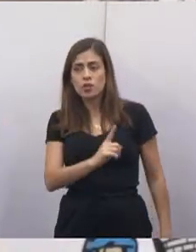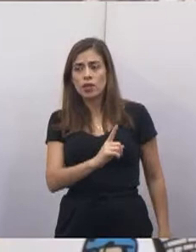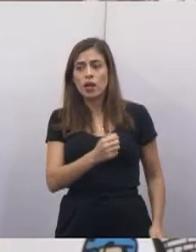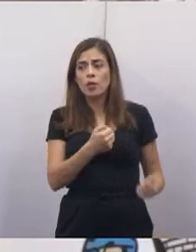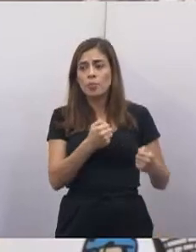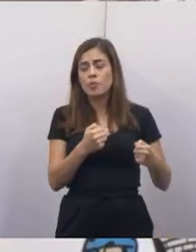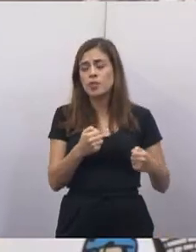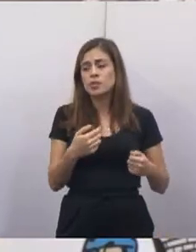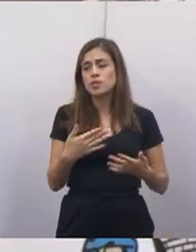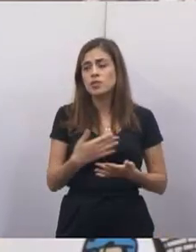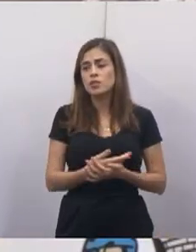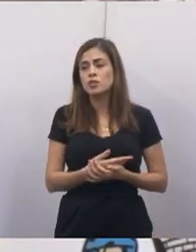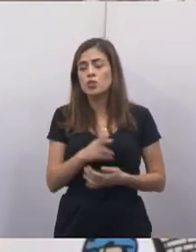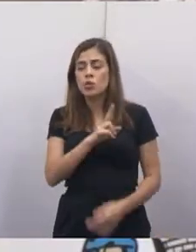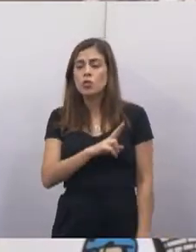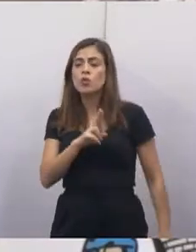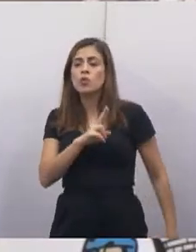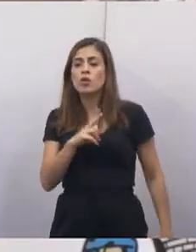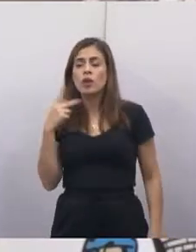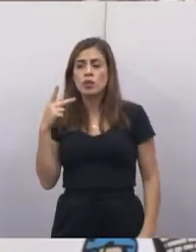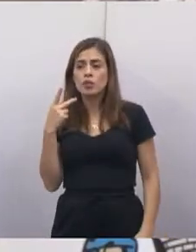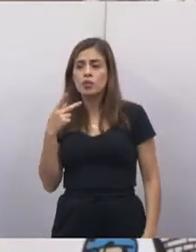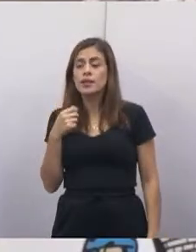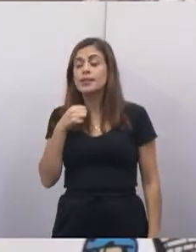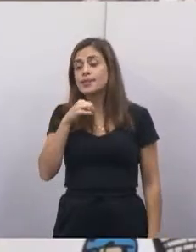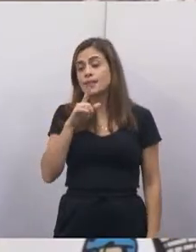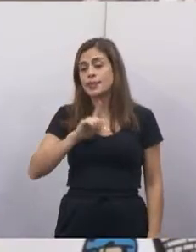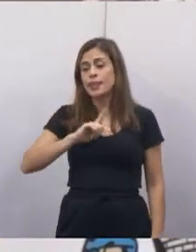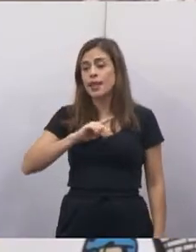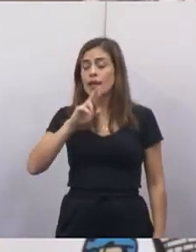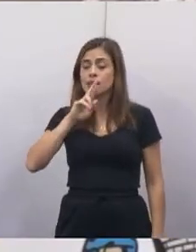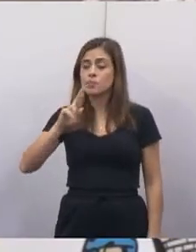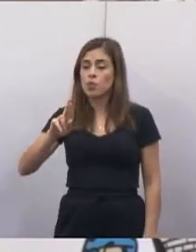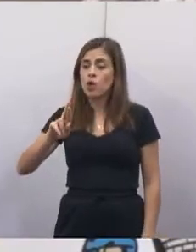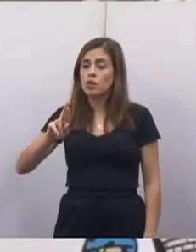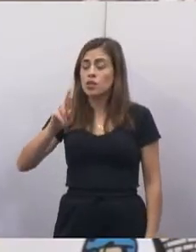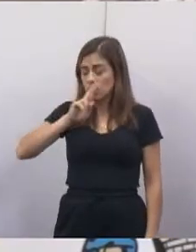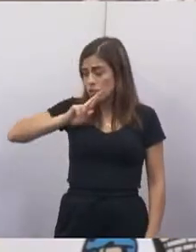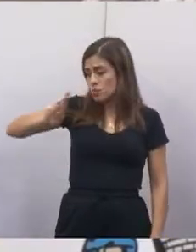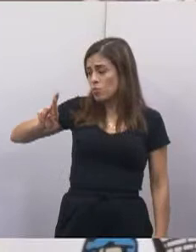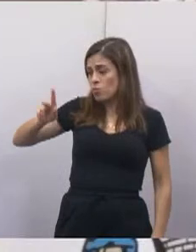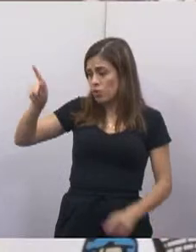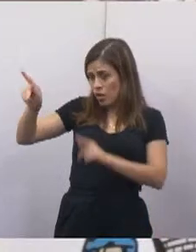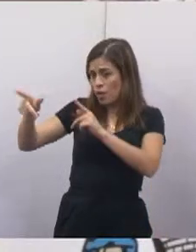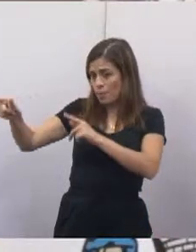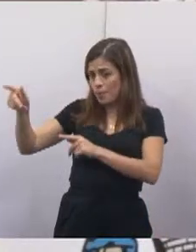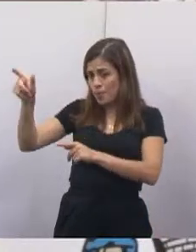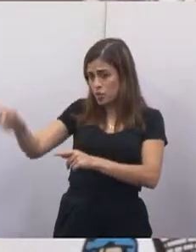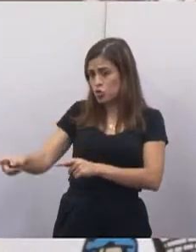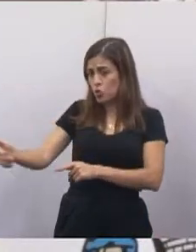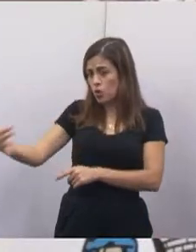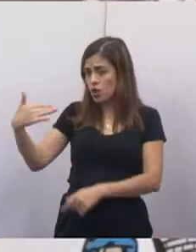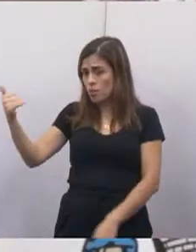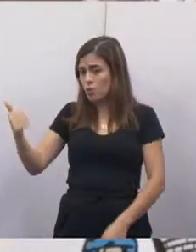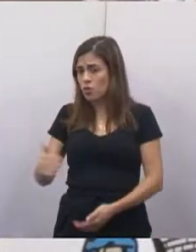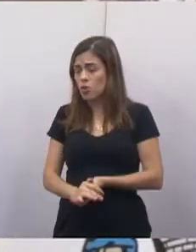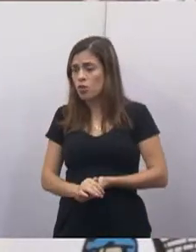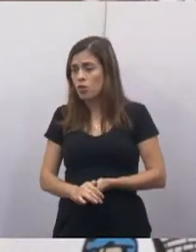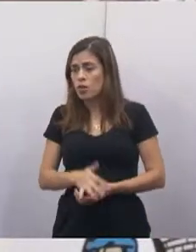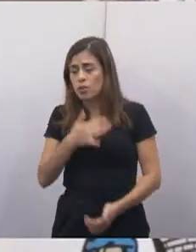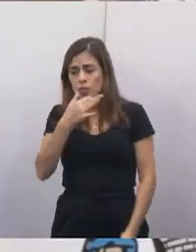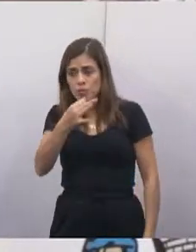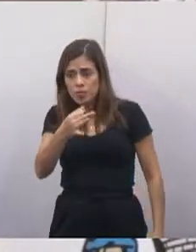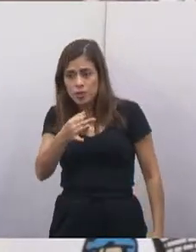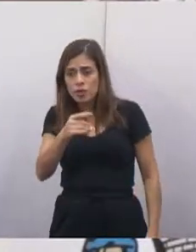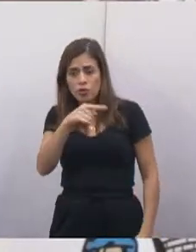meu papel de vereador. Se eu tenho uma resposta, eu vou dar minha resposta para o munícipe que me procurou. Então, estou dando a minha opinião.